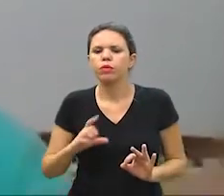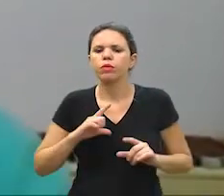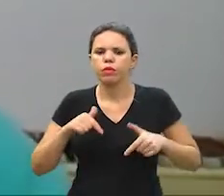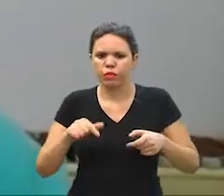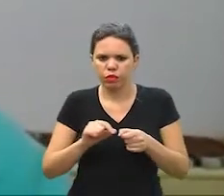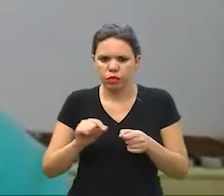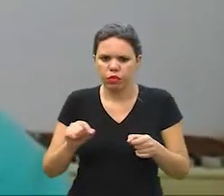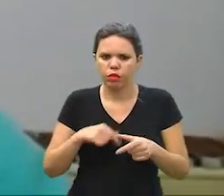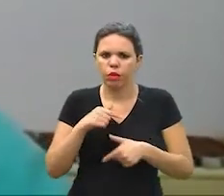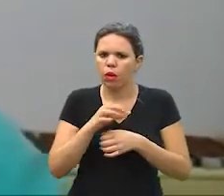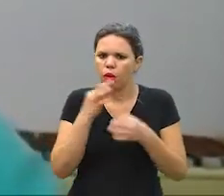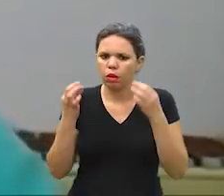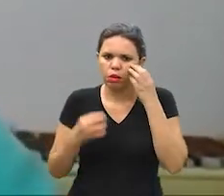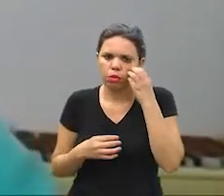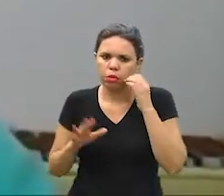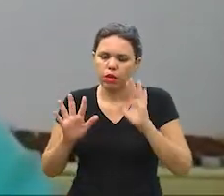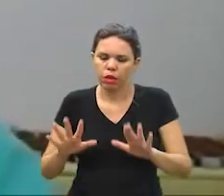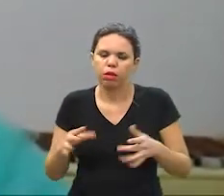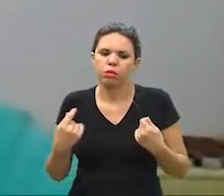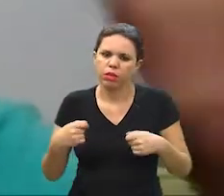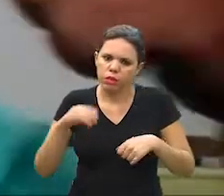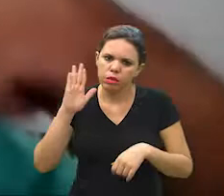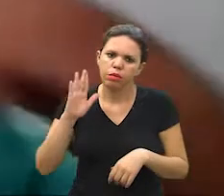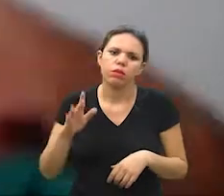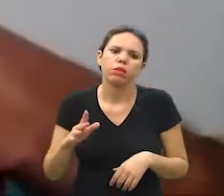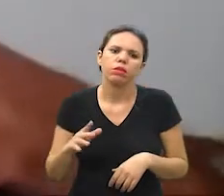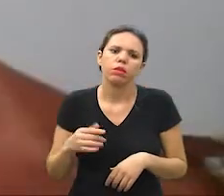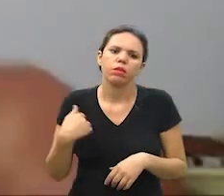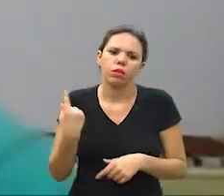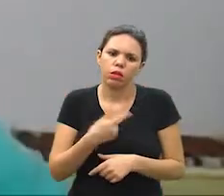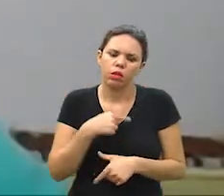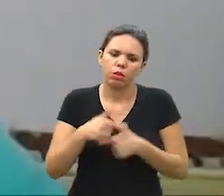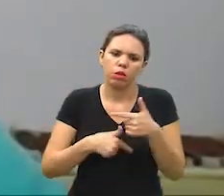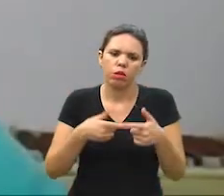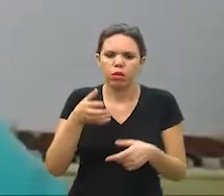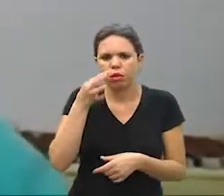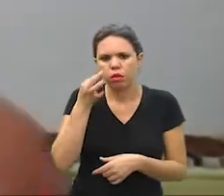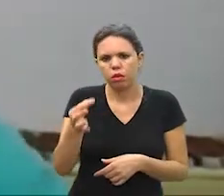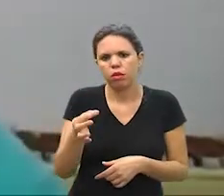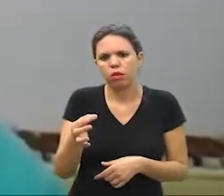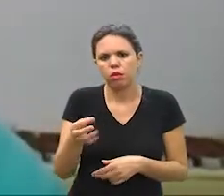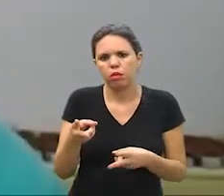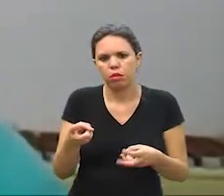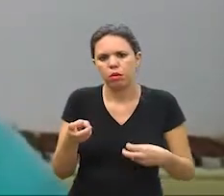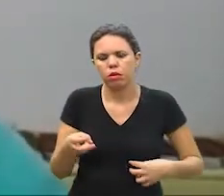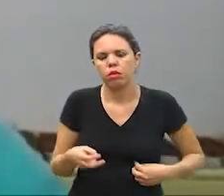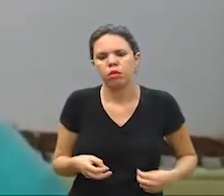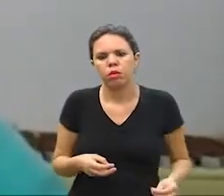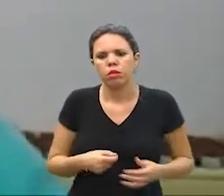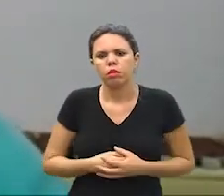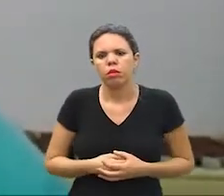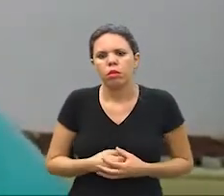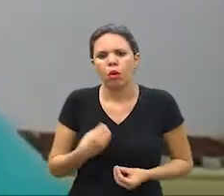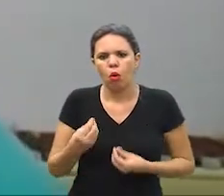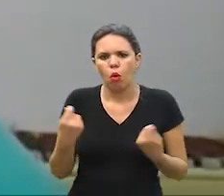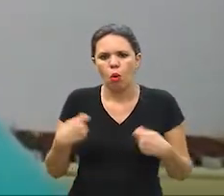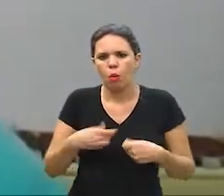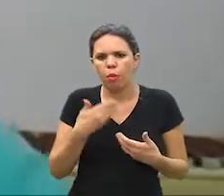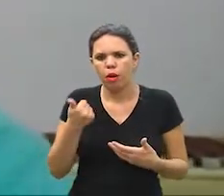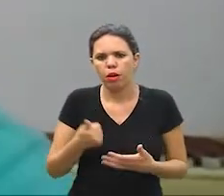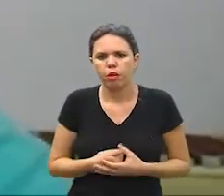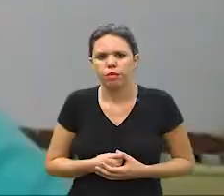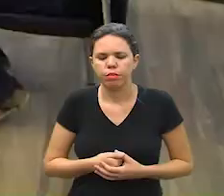feito um trabalho, mas a gente ainda que está na ponta e está observando, percebe que tem como melhorar.